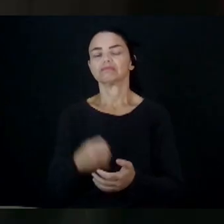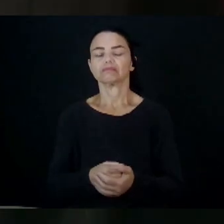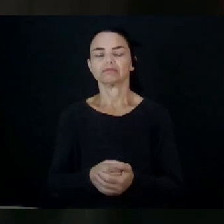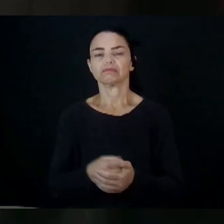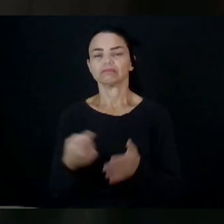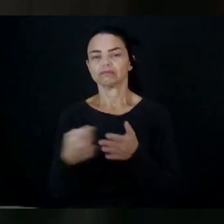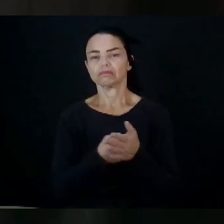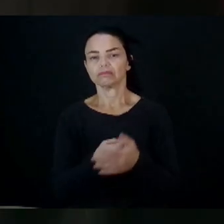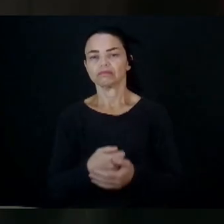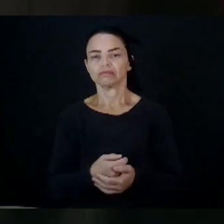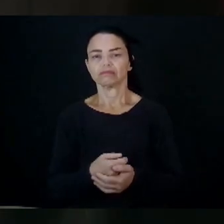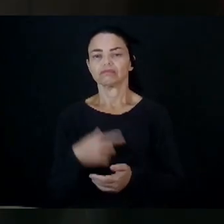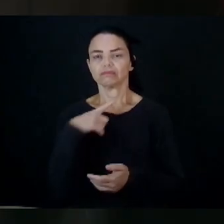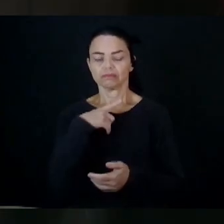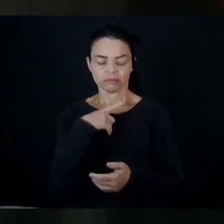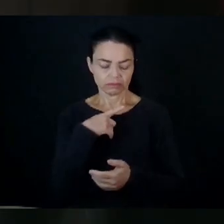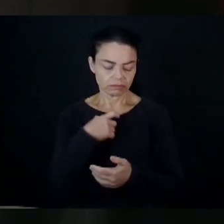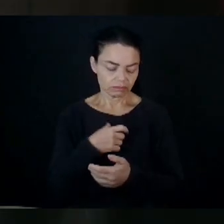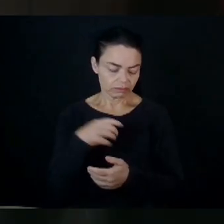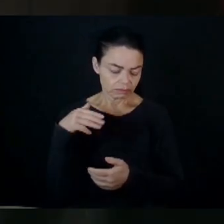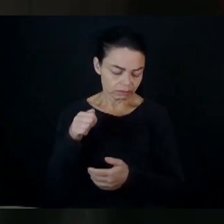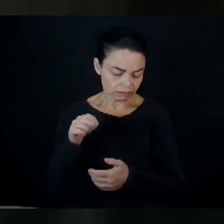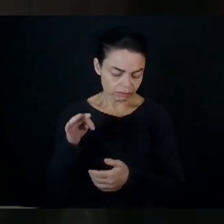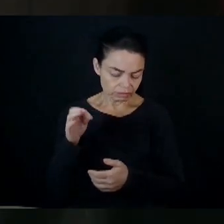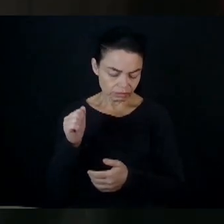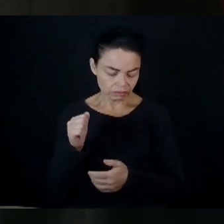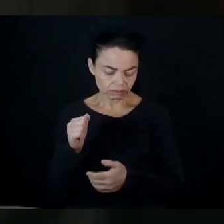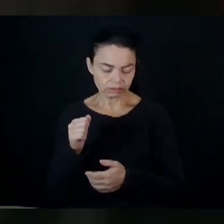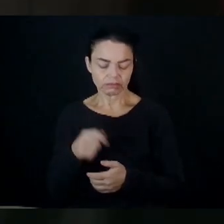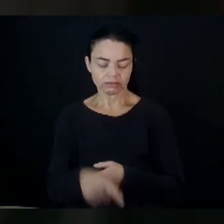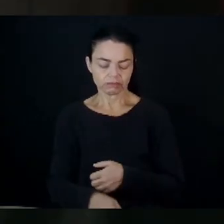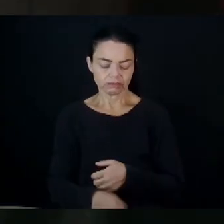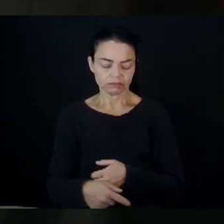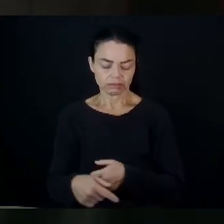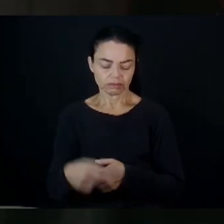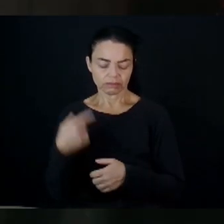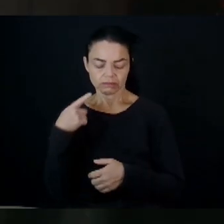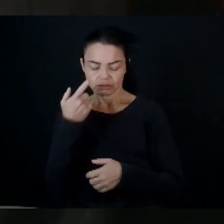ver o que temos. A Marta Lins, do Jardim Proença. Olha aí.